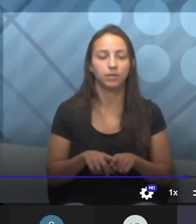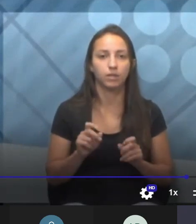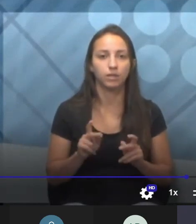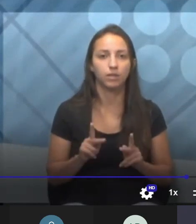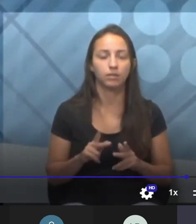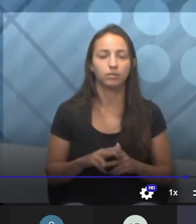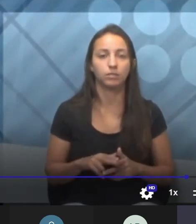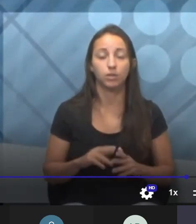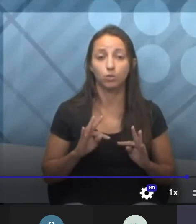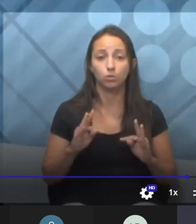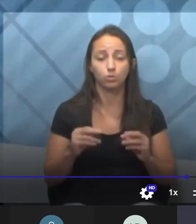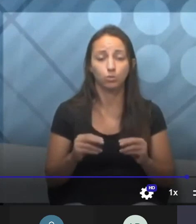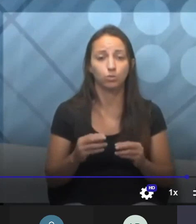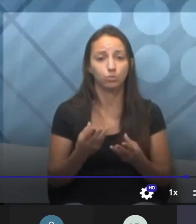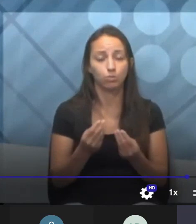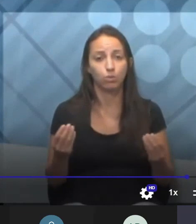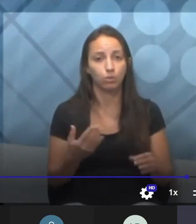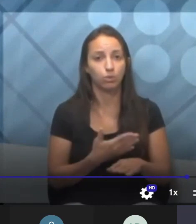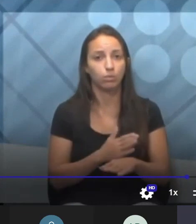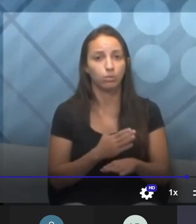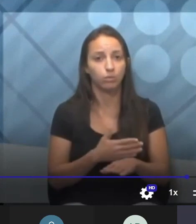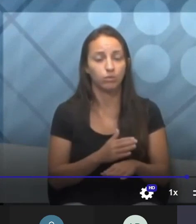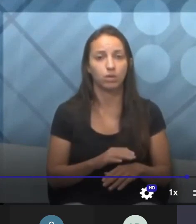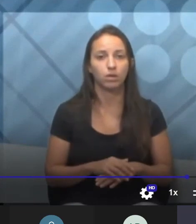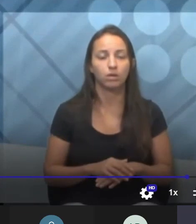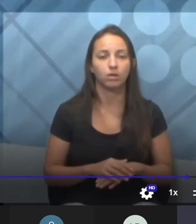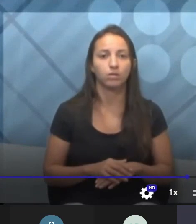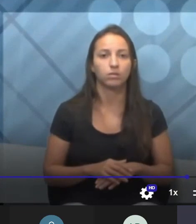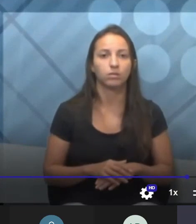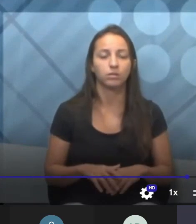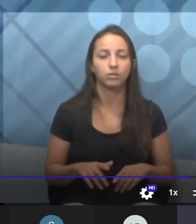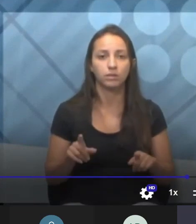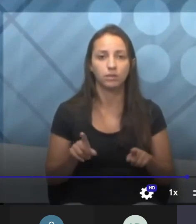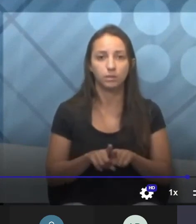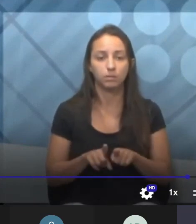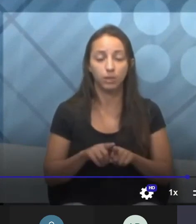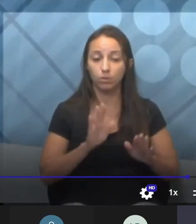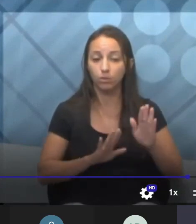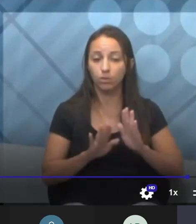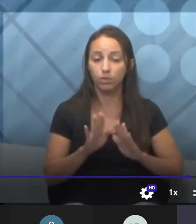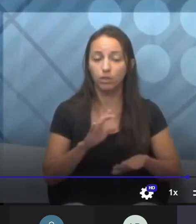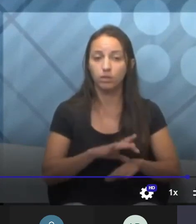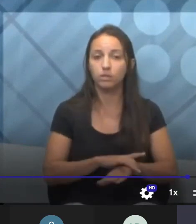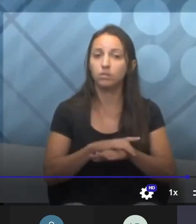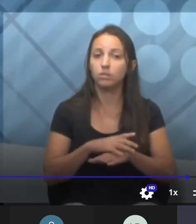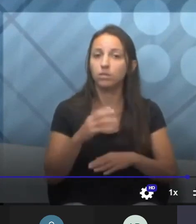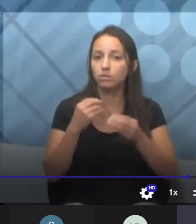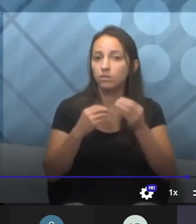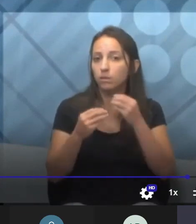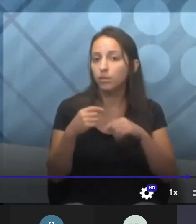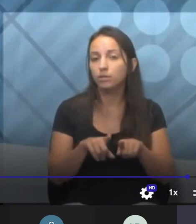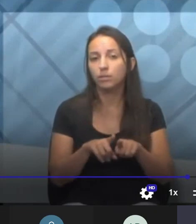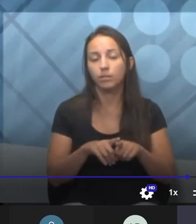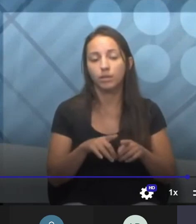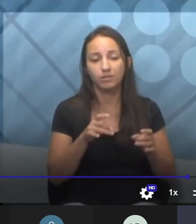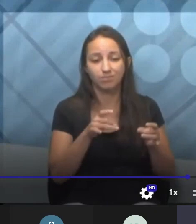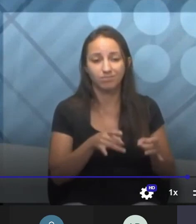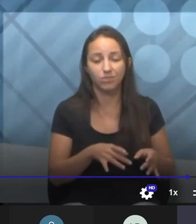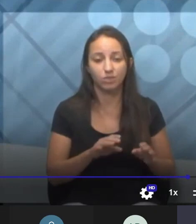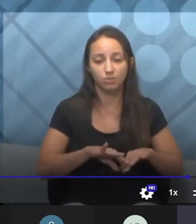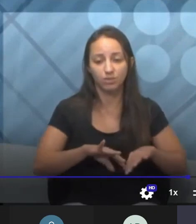tá certo? Tem que ser tudo muito funcional, tem que tomando esse cuidado também da segurança do alimento e do lixo, tendo